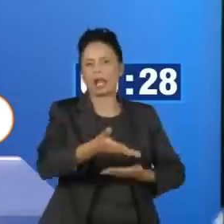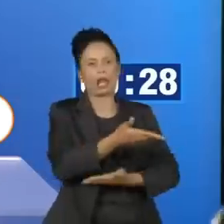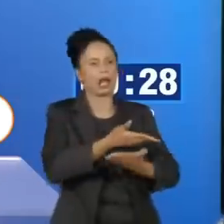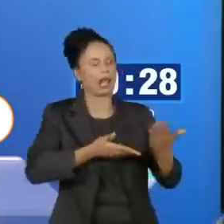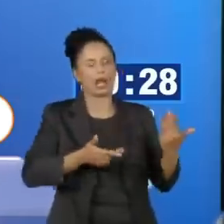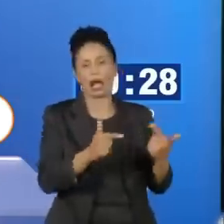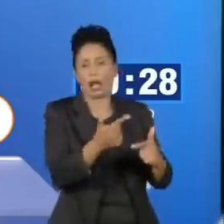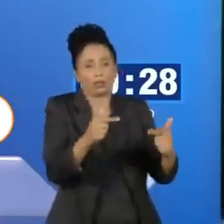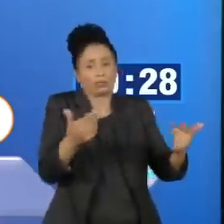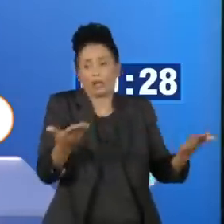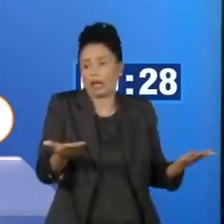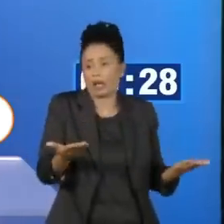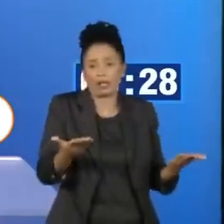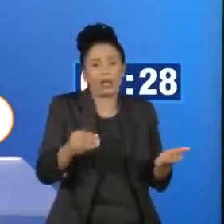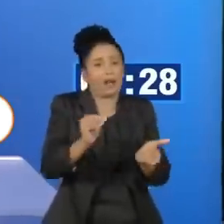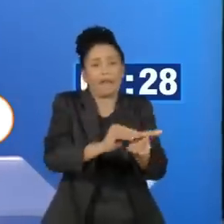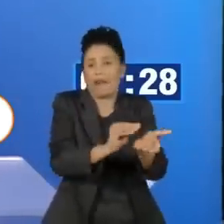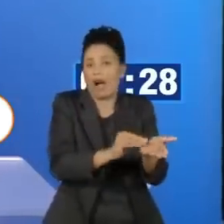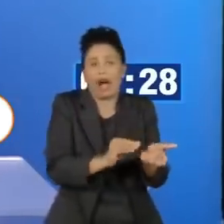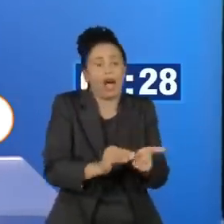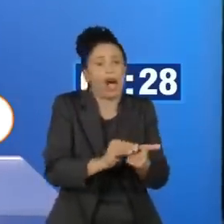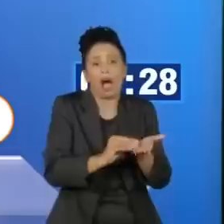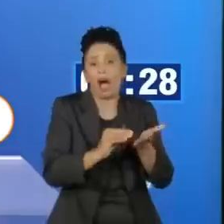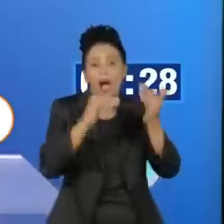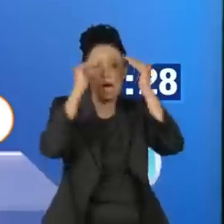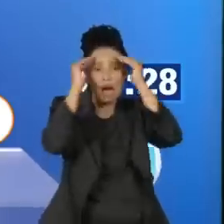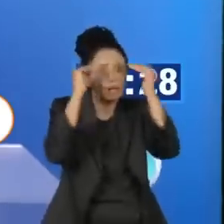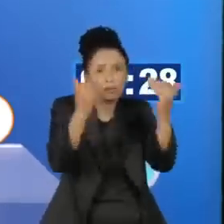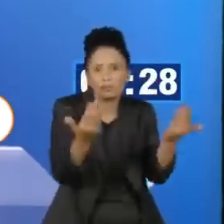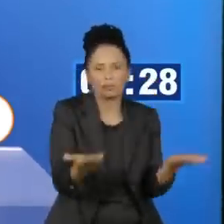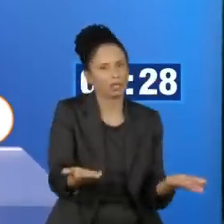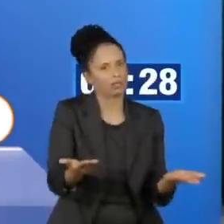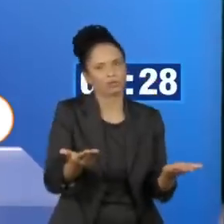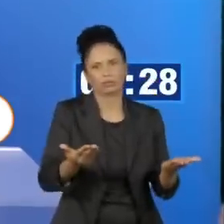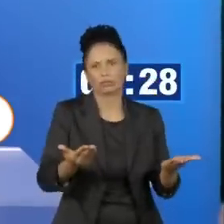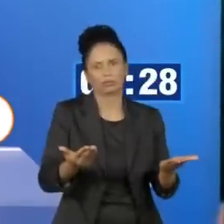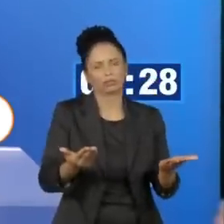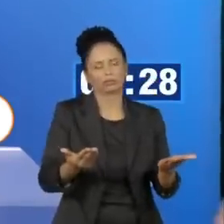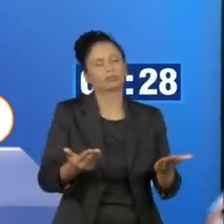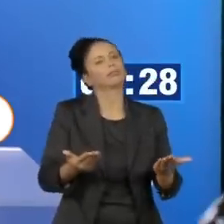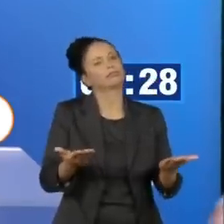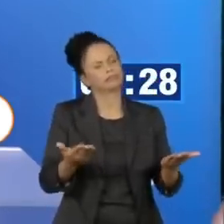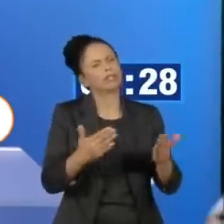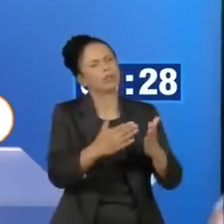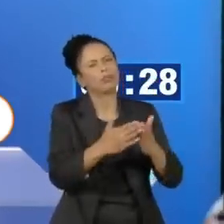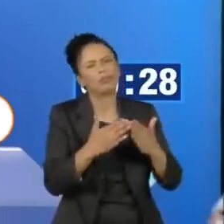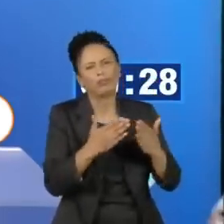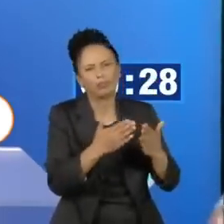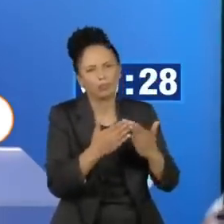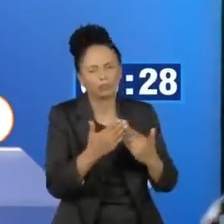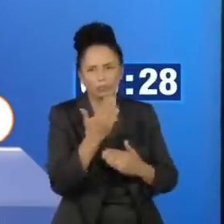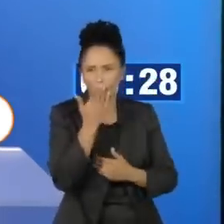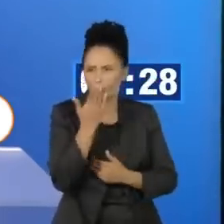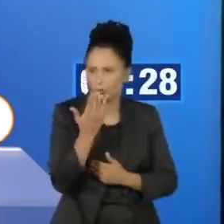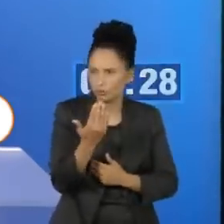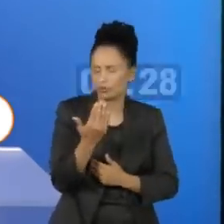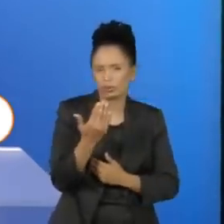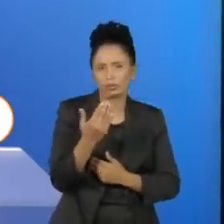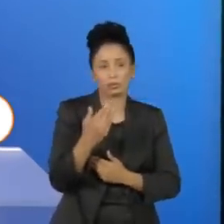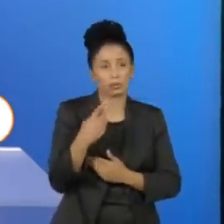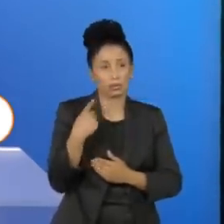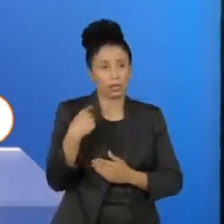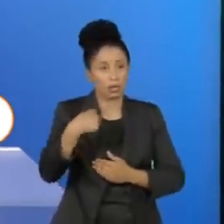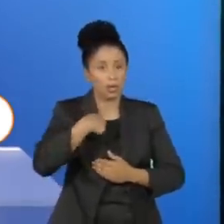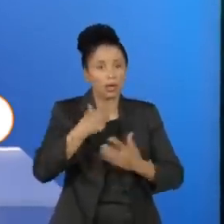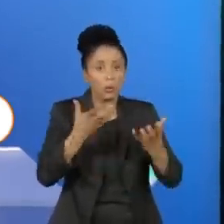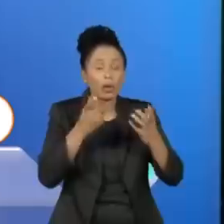um ordenamento que tinha sido feito de uma combinação de todos os candidatos Eu vou pedir por favor enquanto nós vamos